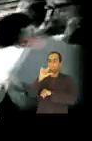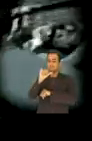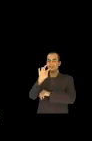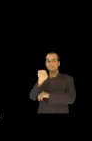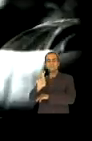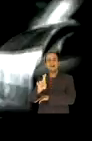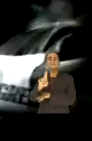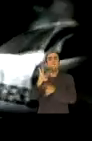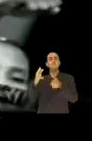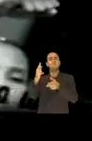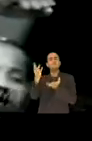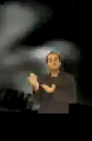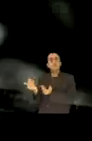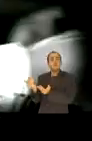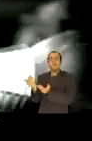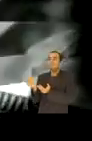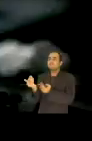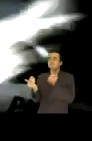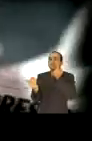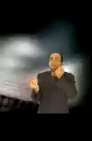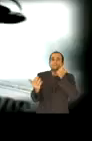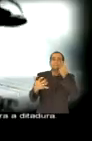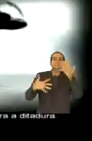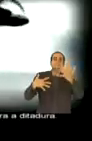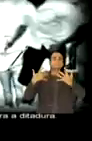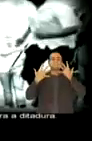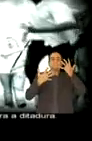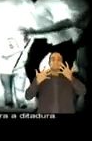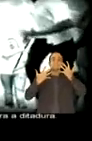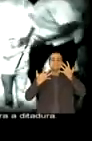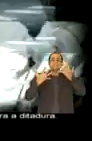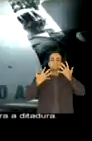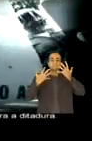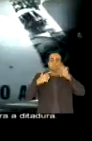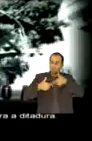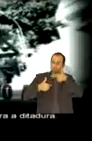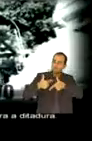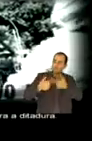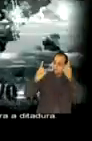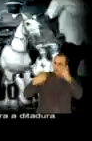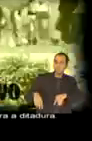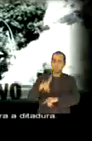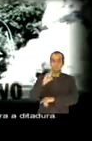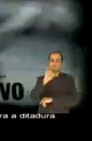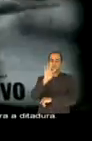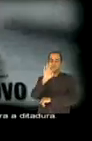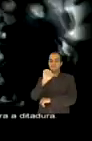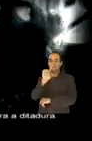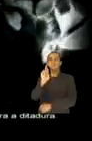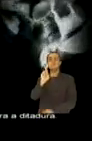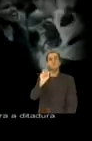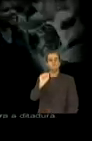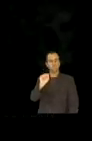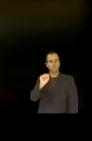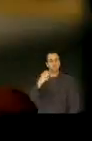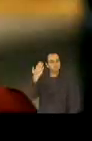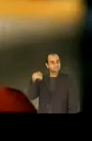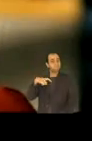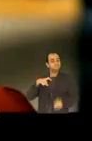com a democracia. Como milhares de jovens, ela não viu outra saída e foi à luta contra a